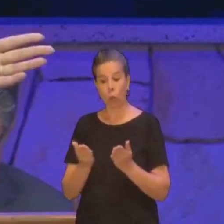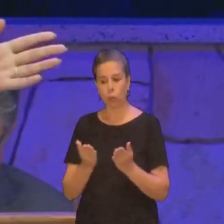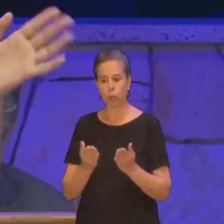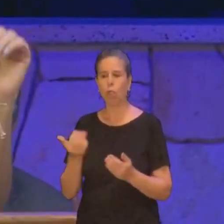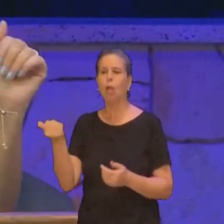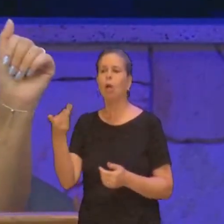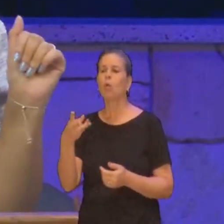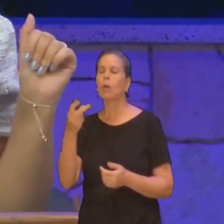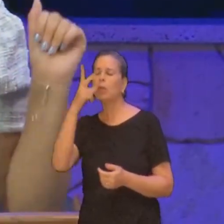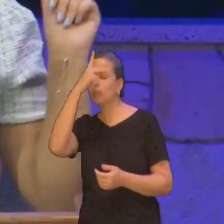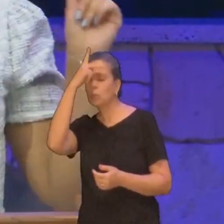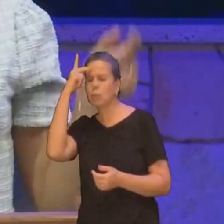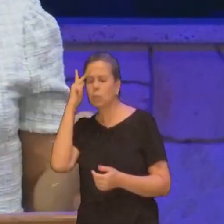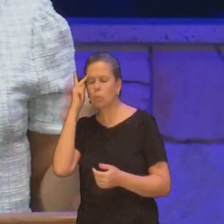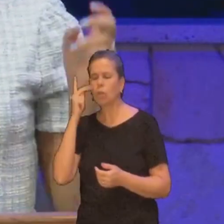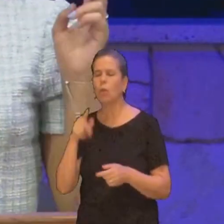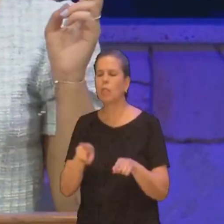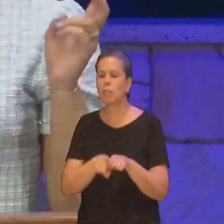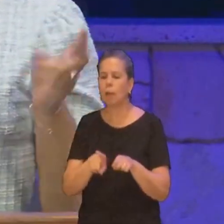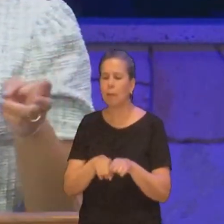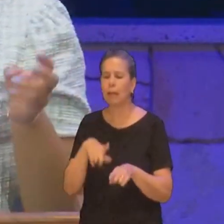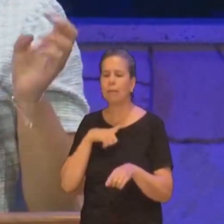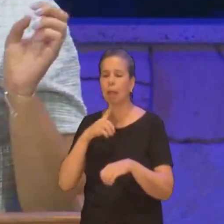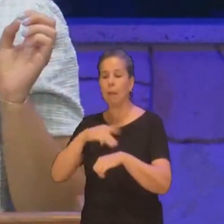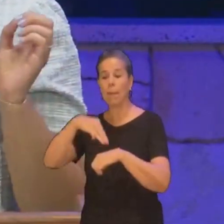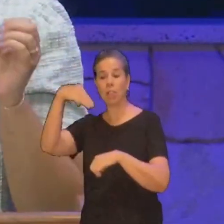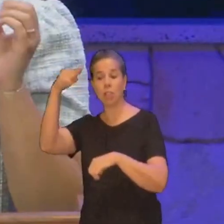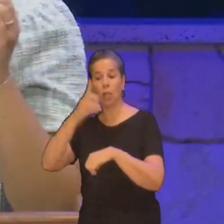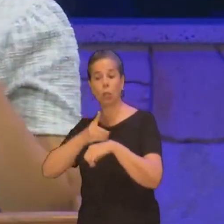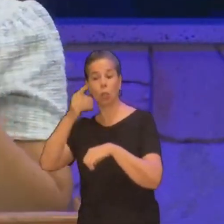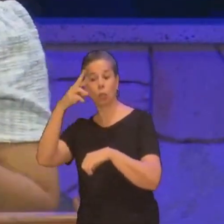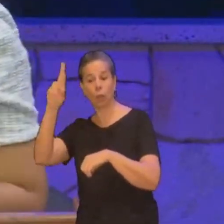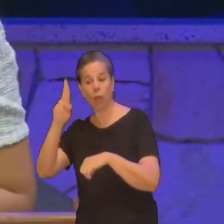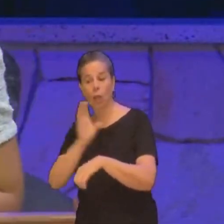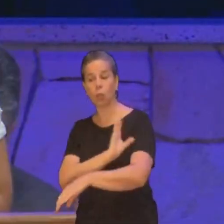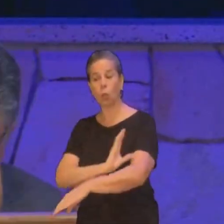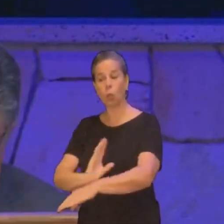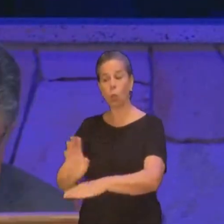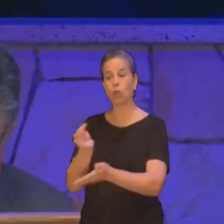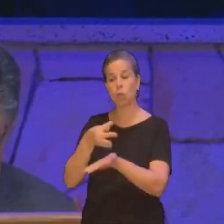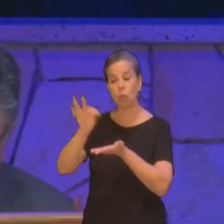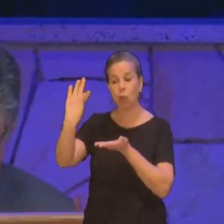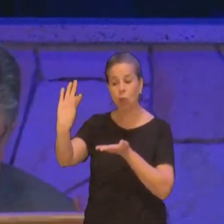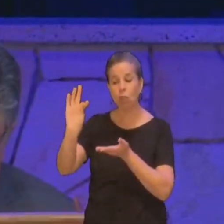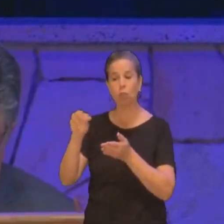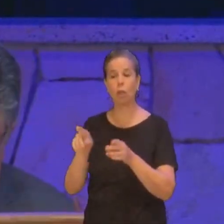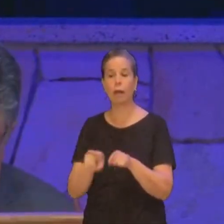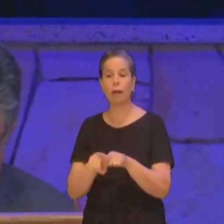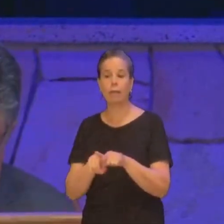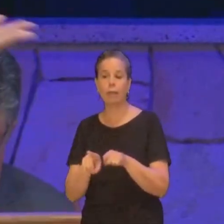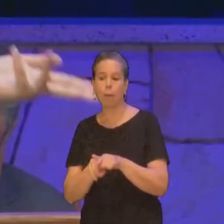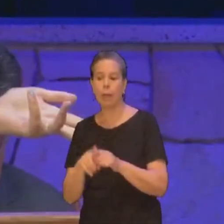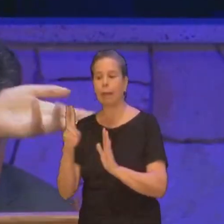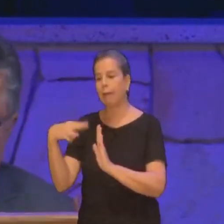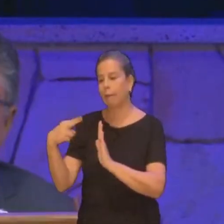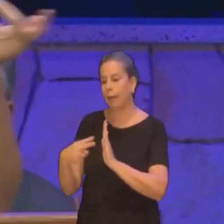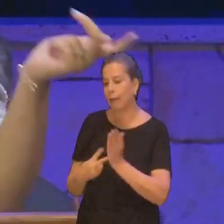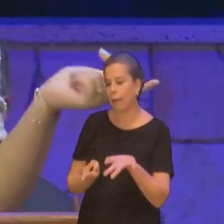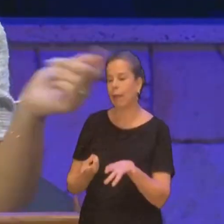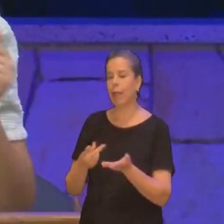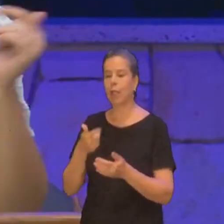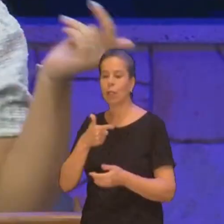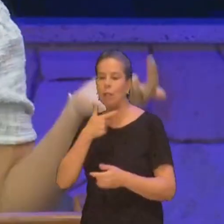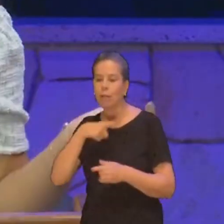de vocês buscam mestrados, doutorados, um curso teológico, buscam saber ler em grego,